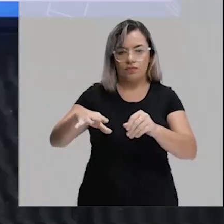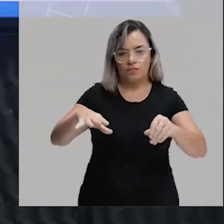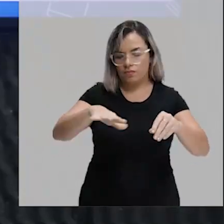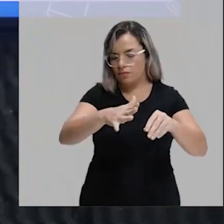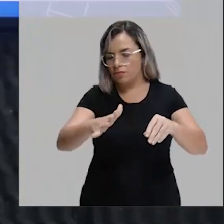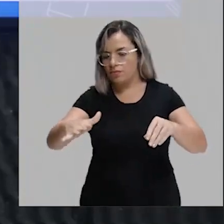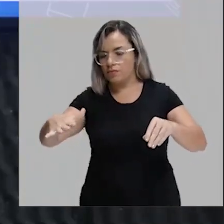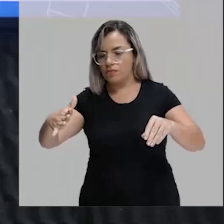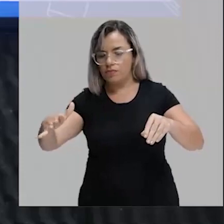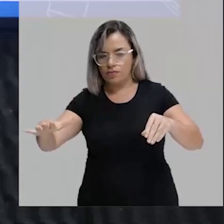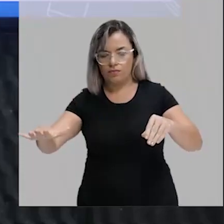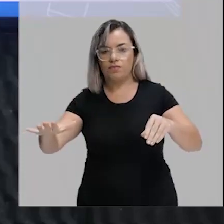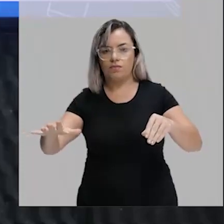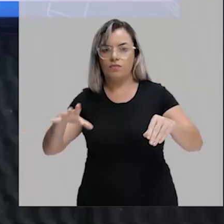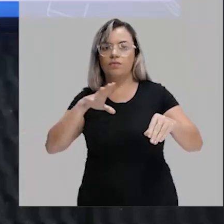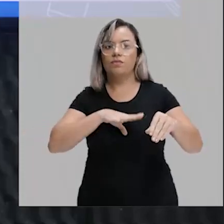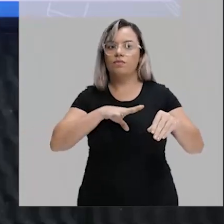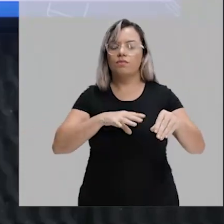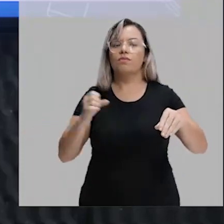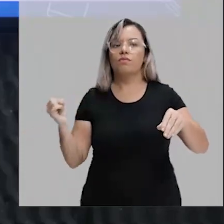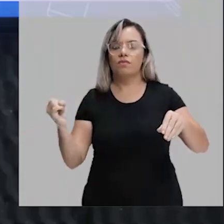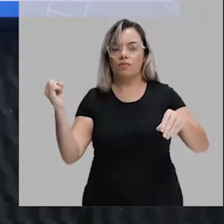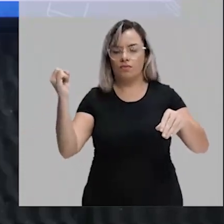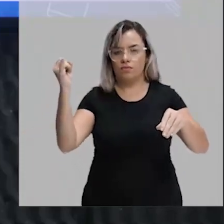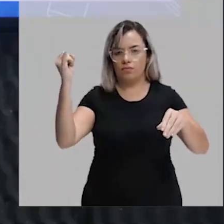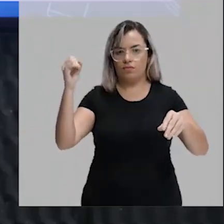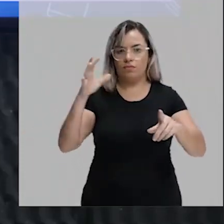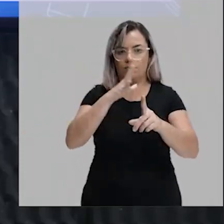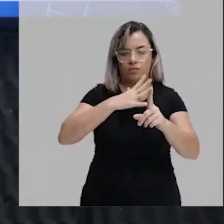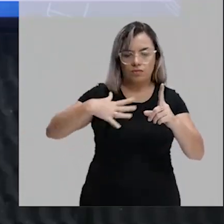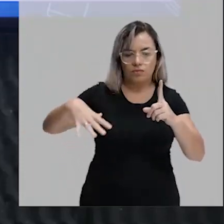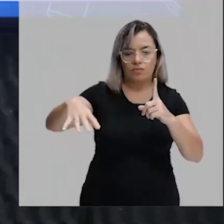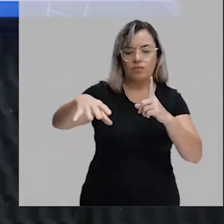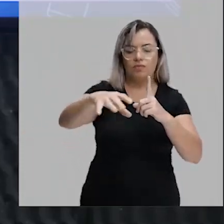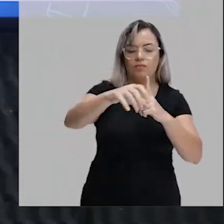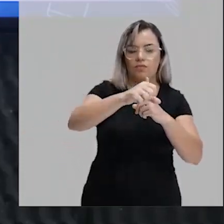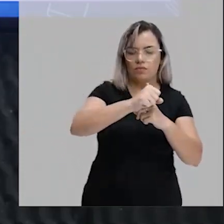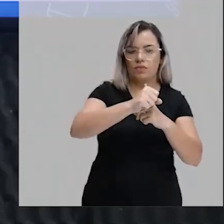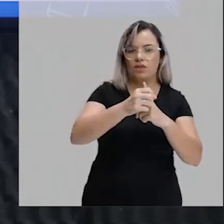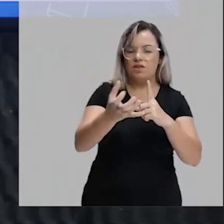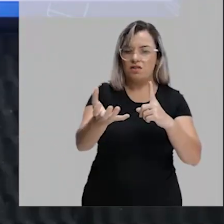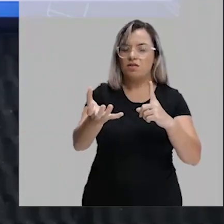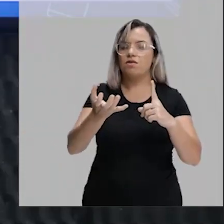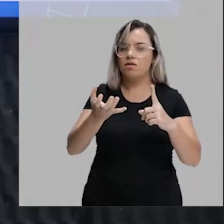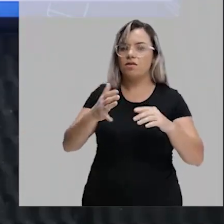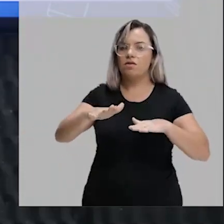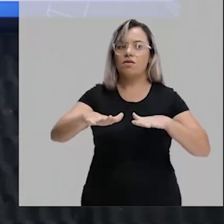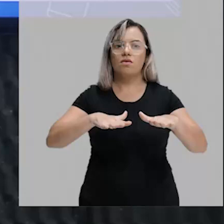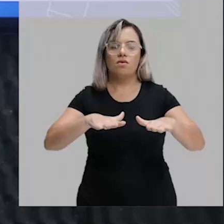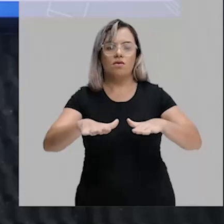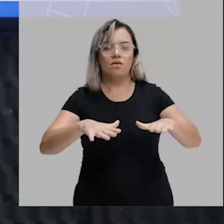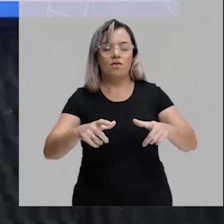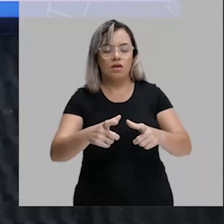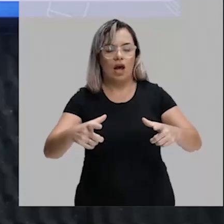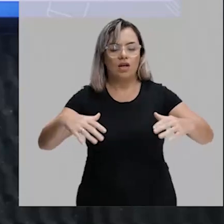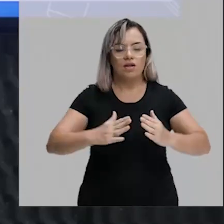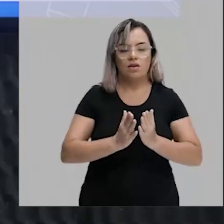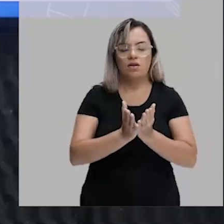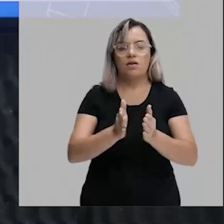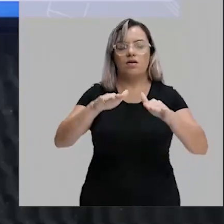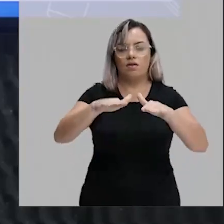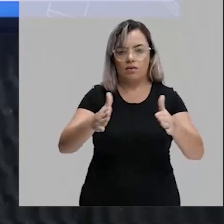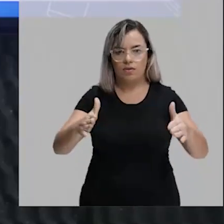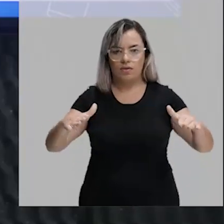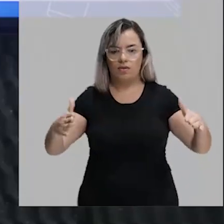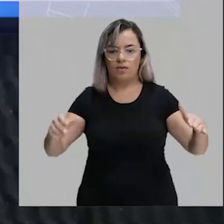um instrumento importante para que essa sociedade abraçasse esse movimento das grandes navegações. Então